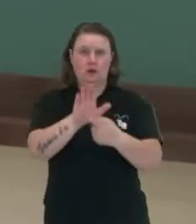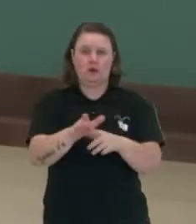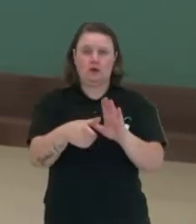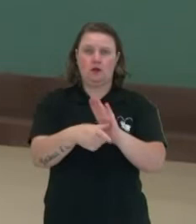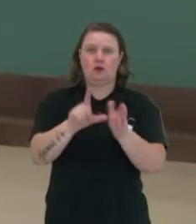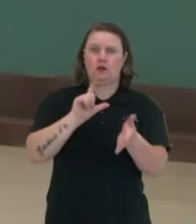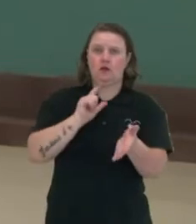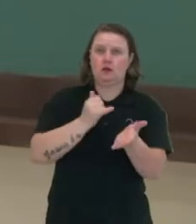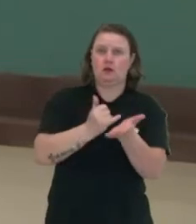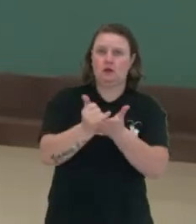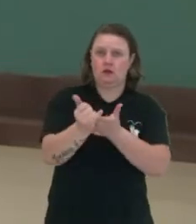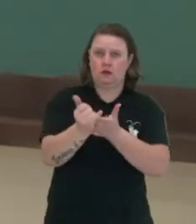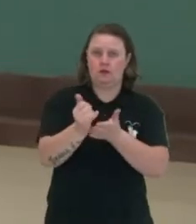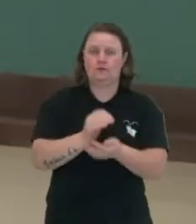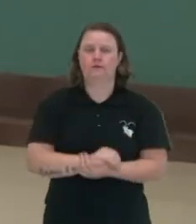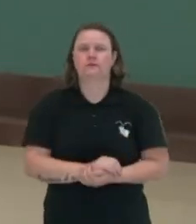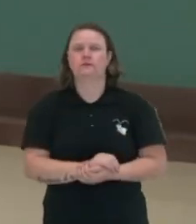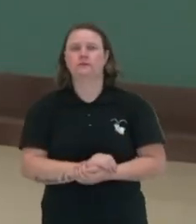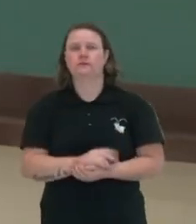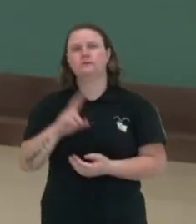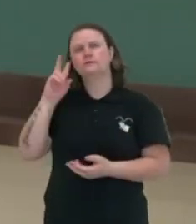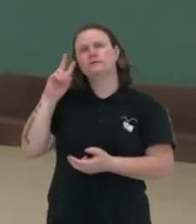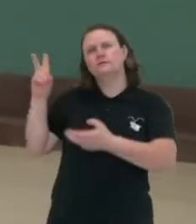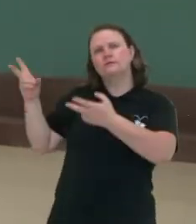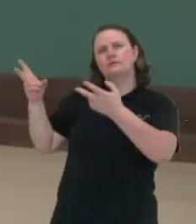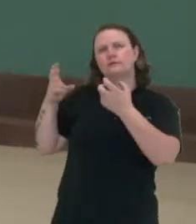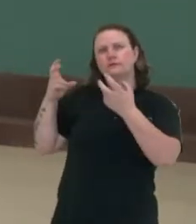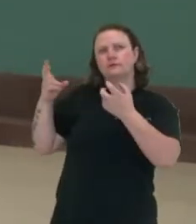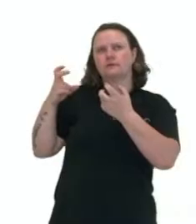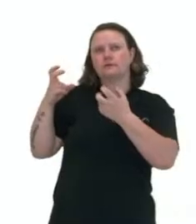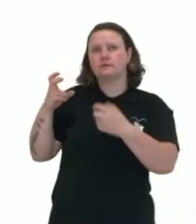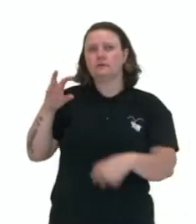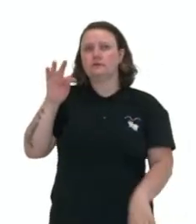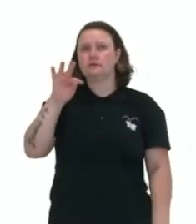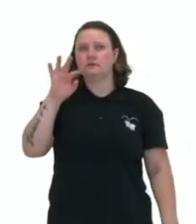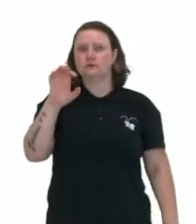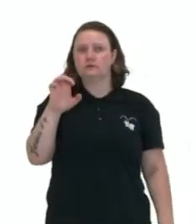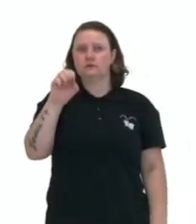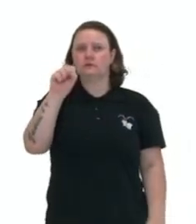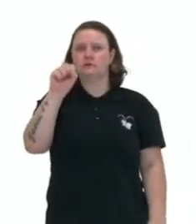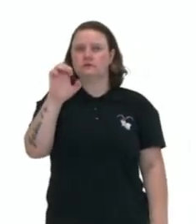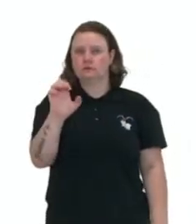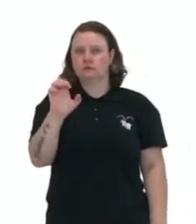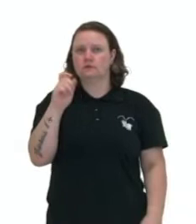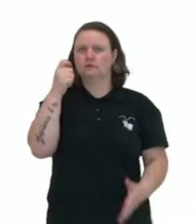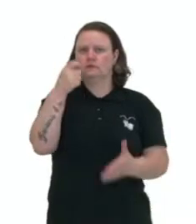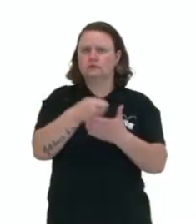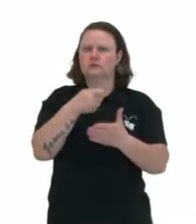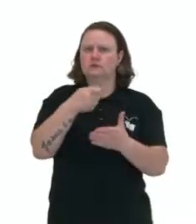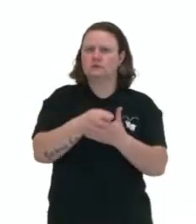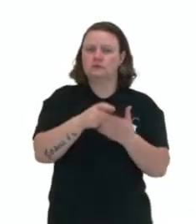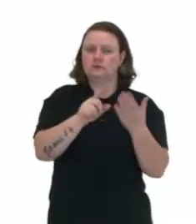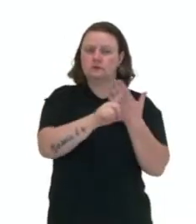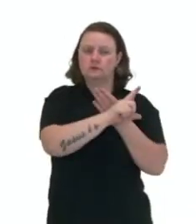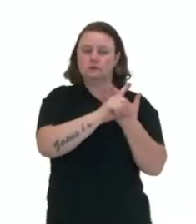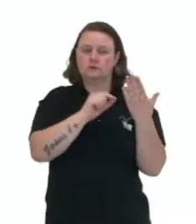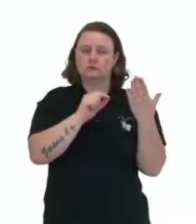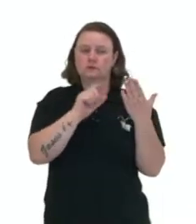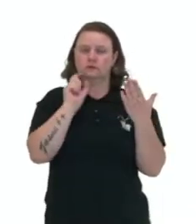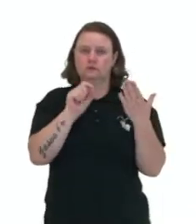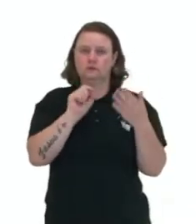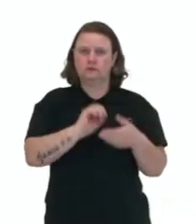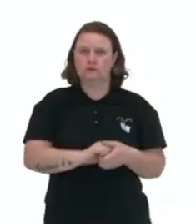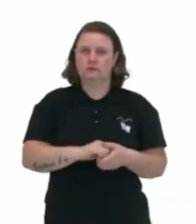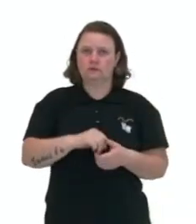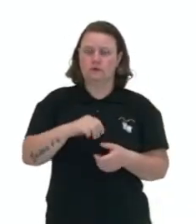a introdução. Então, observe aqui, a tese defendida pelo articulista é de que o ministro da Educação